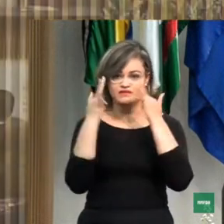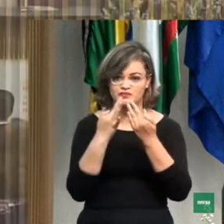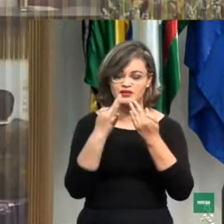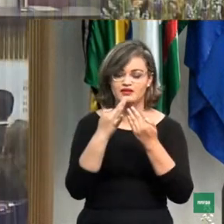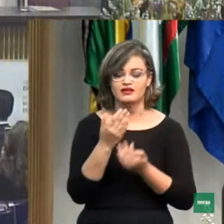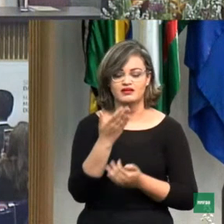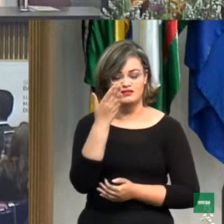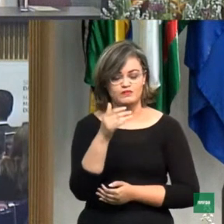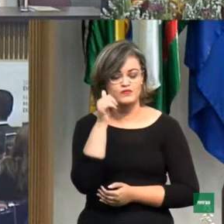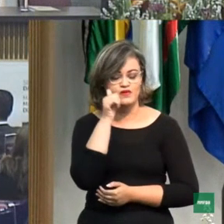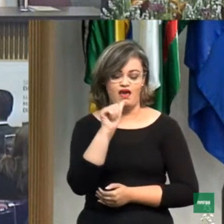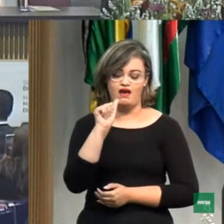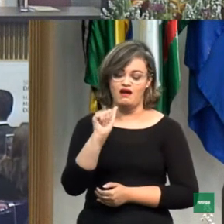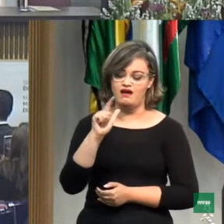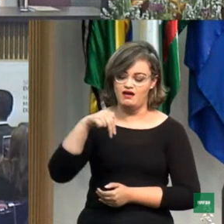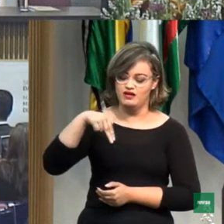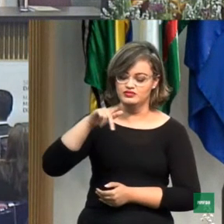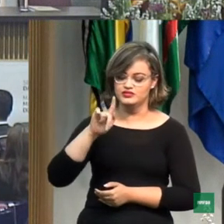Gandra.